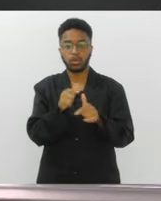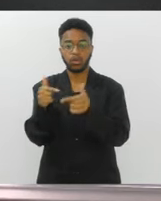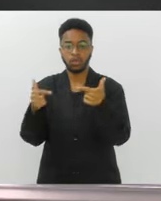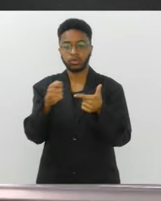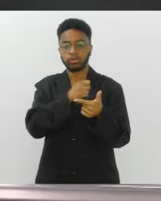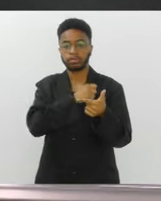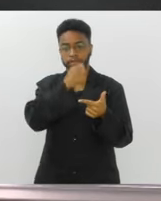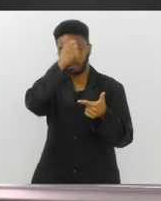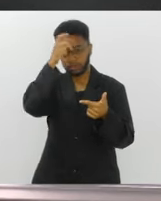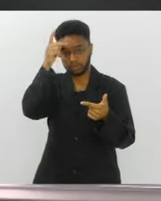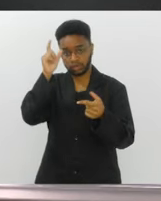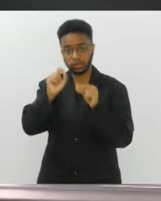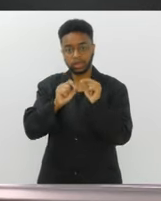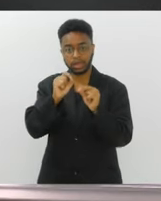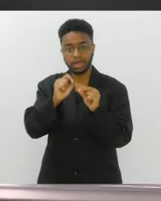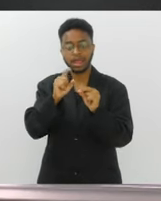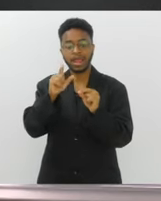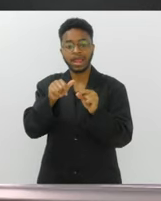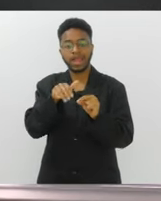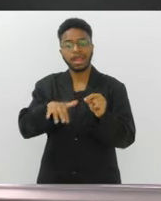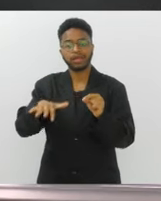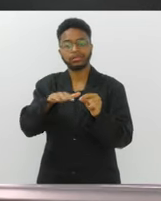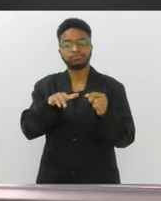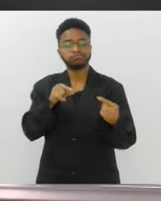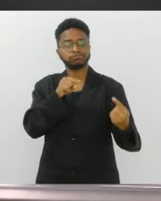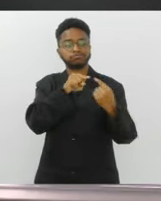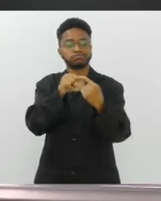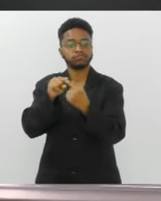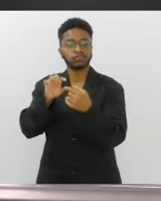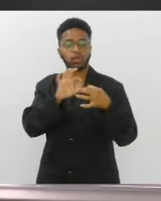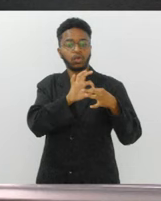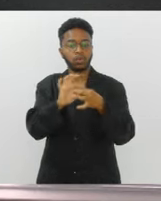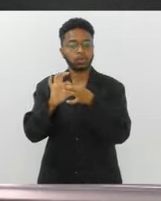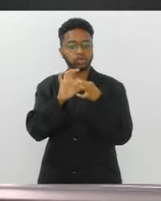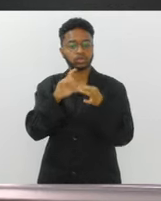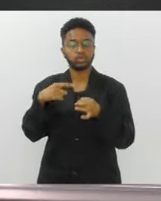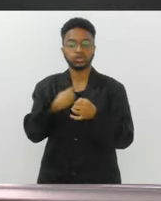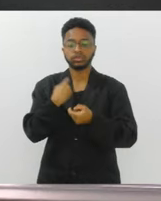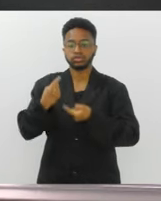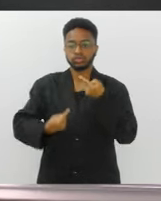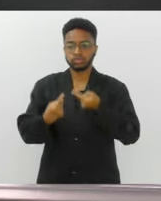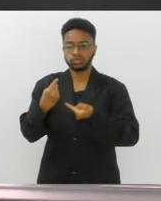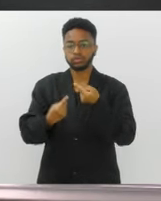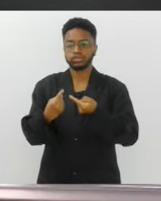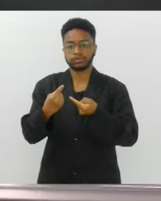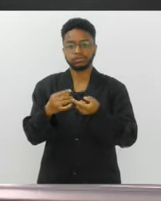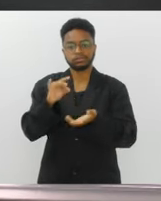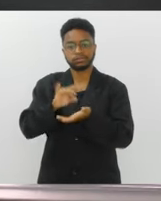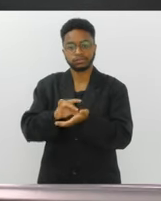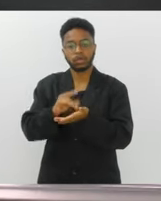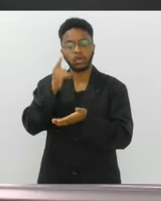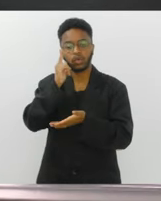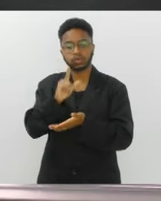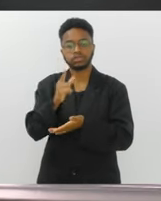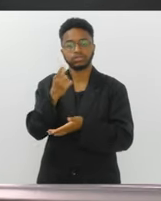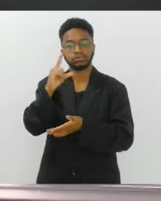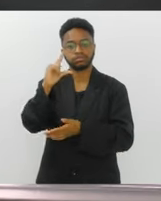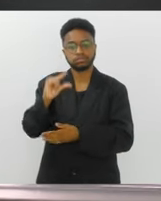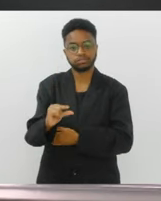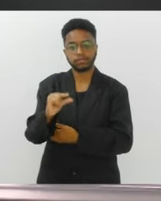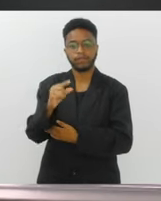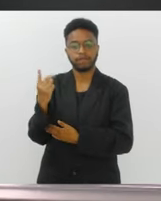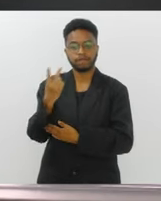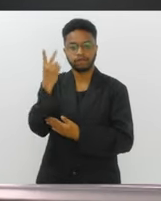um ambiente de concertação, onde a gente possa discutir condições de viabilidade efetiva da tarifa